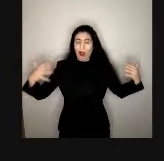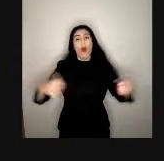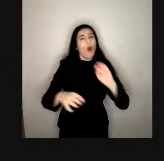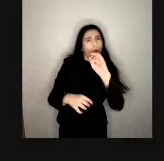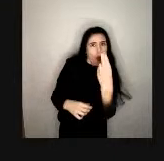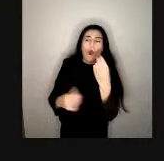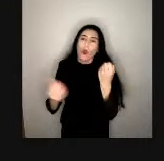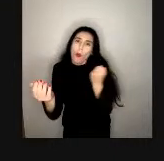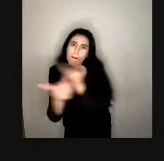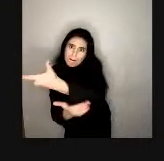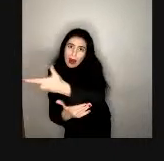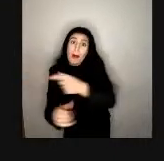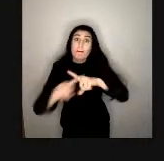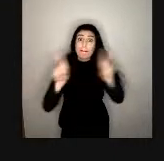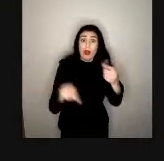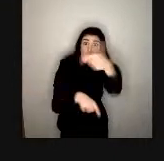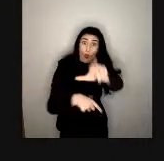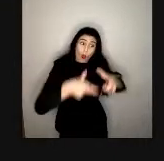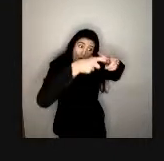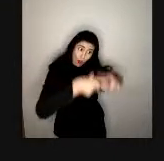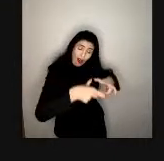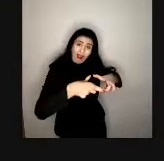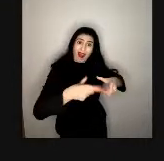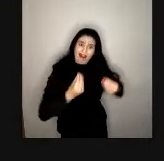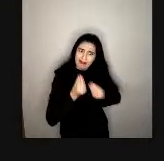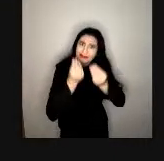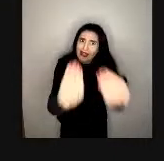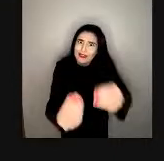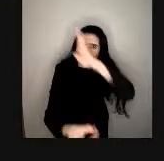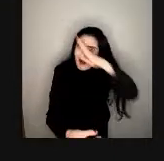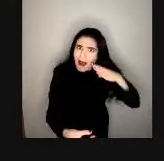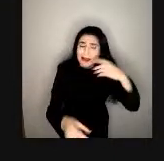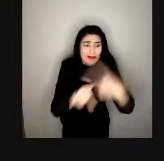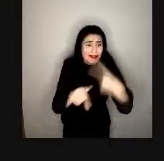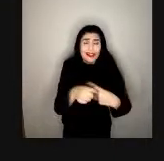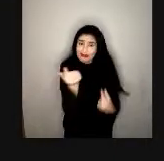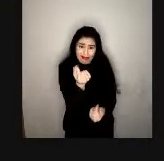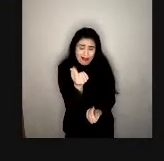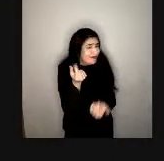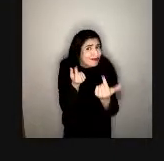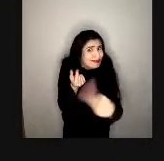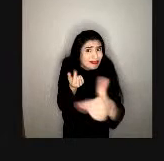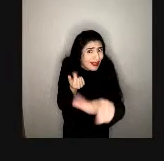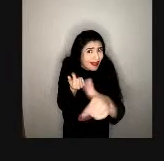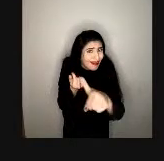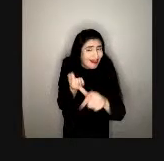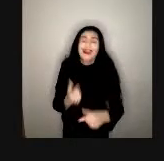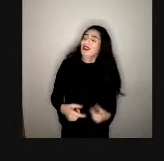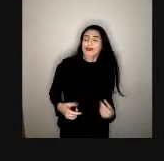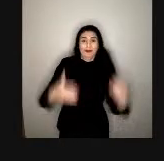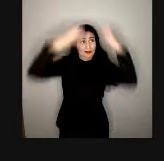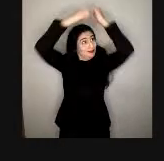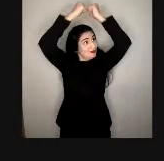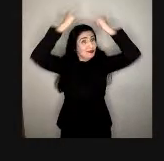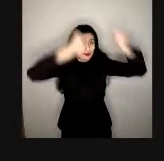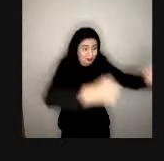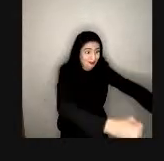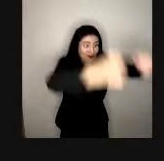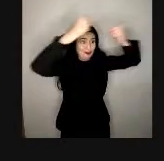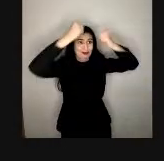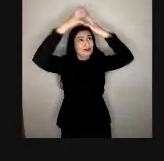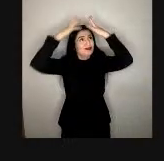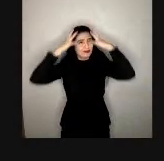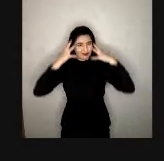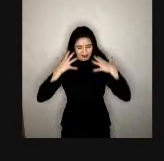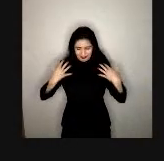também, mas tem lugares que doam para aquelas pessoas que não têm condições de comprar. Aqui uma sala de apoio ao paciente no Instituto